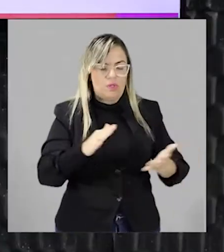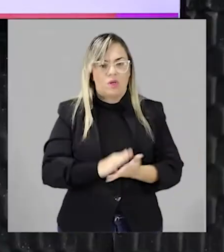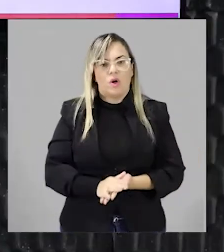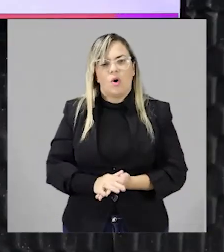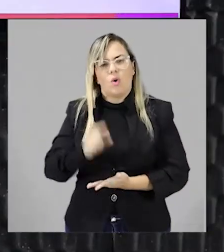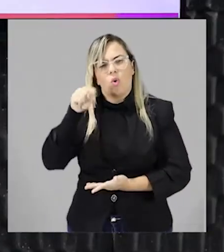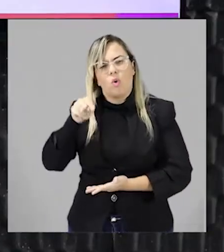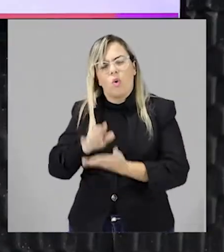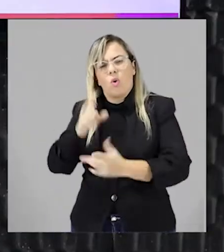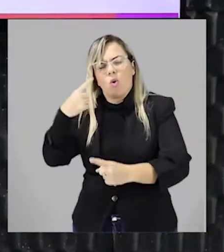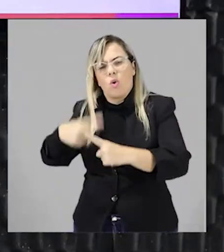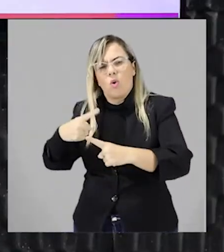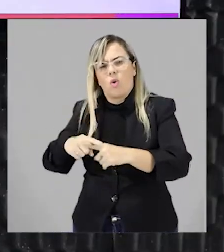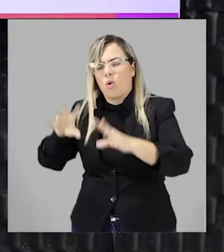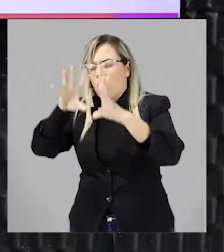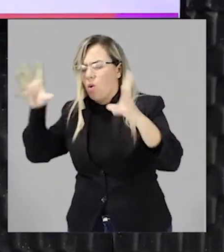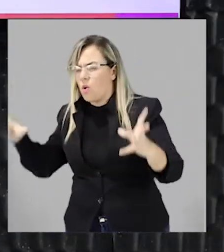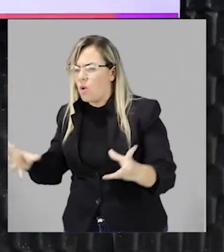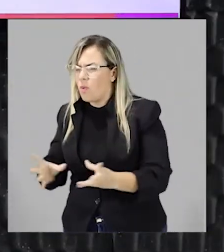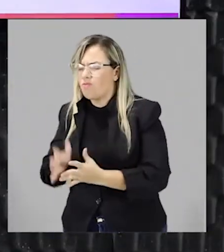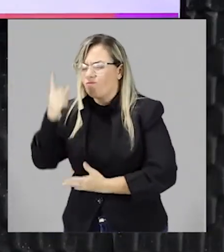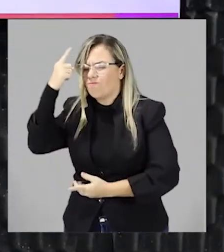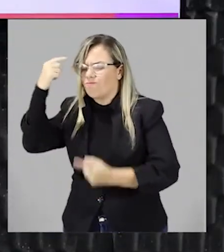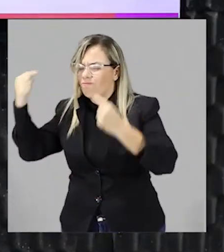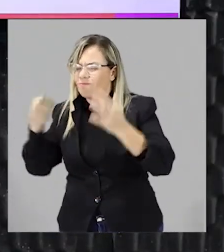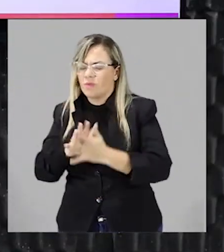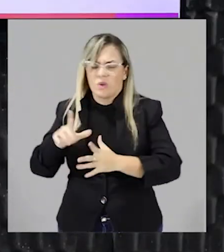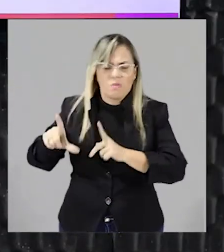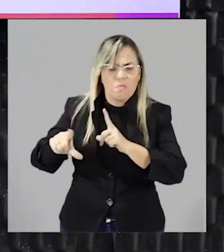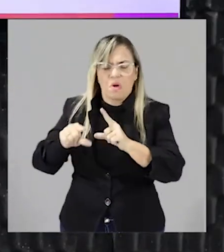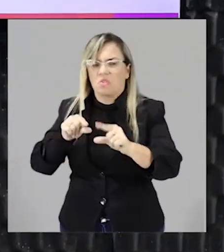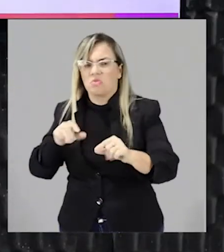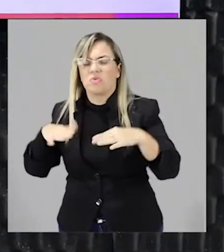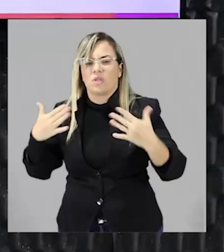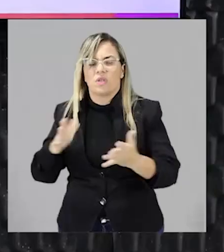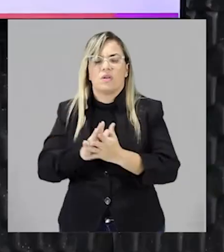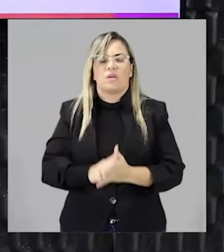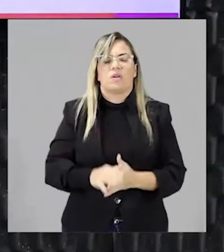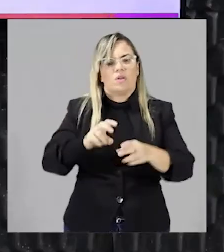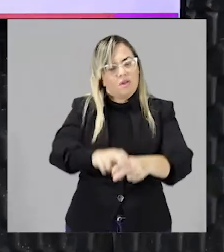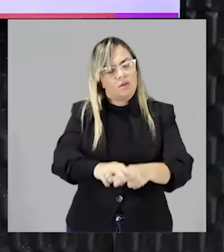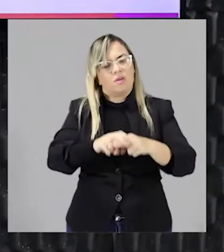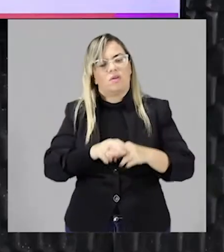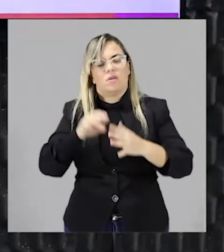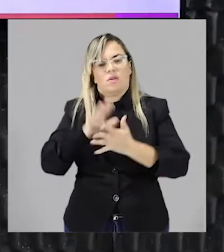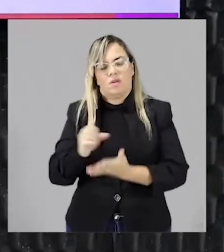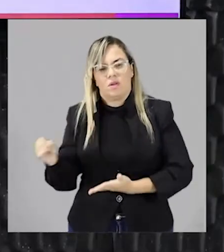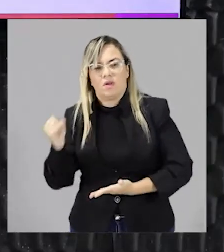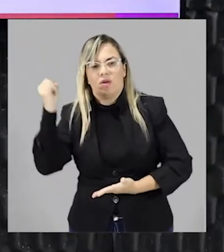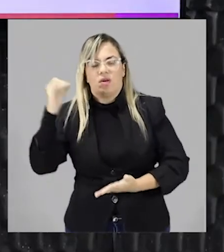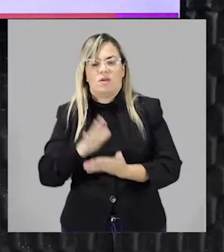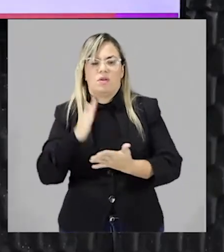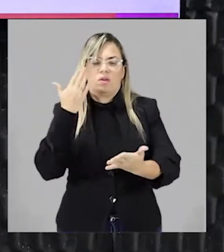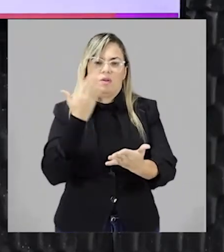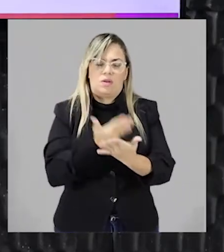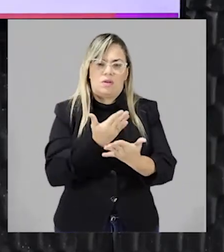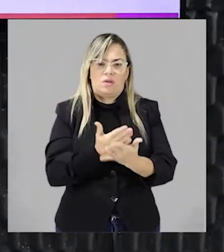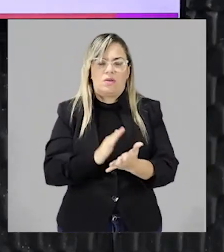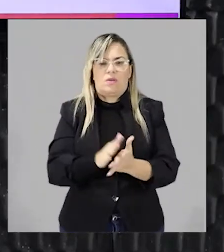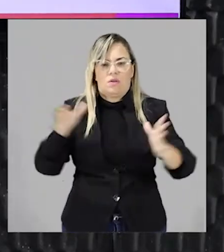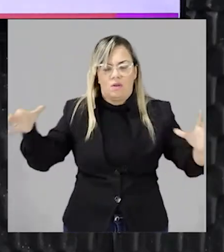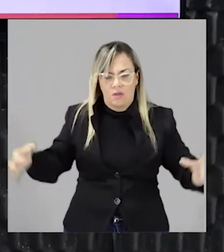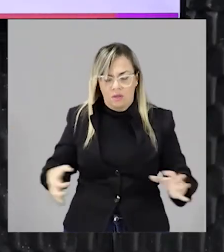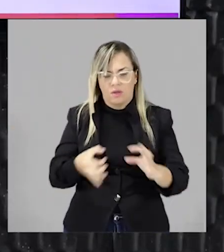causa, uma ideia de conclusão, uma alternativa. Por isso, é muito importante estudar esses